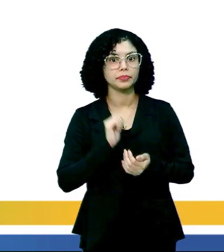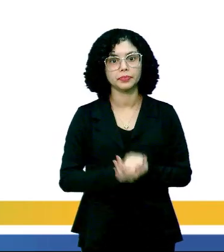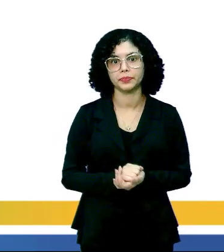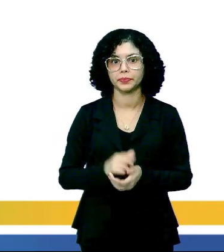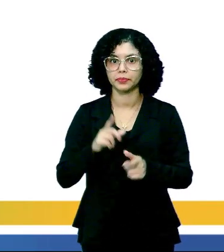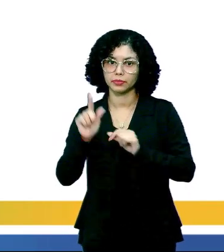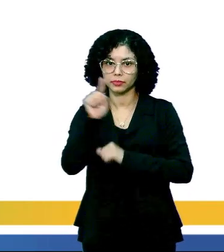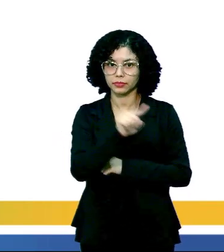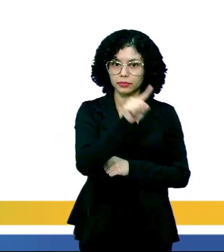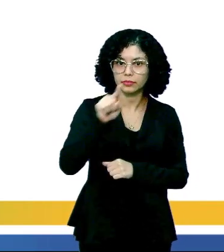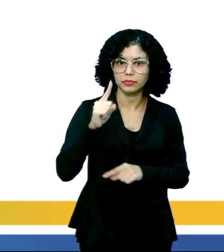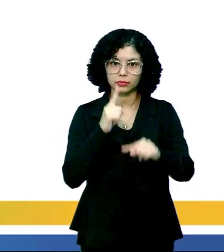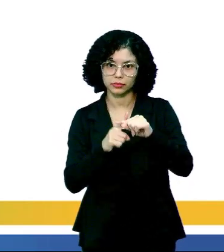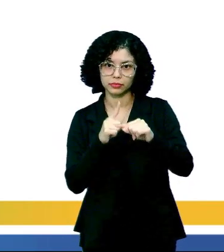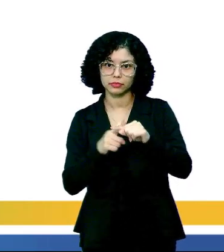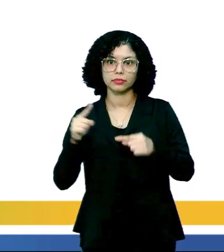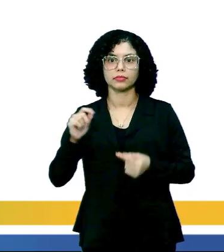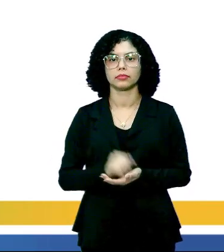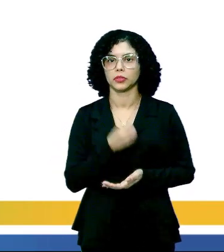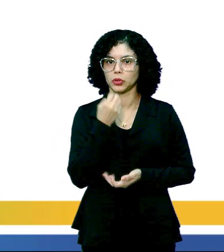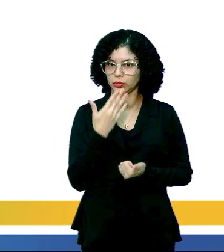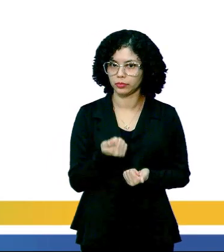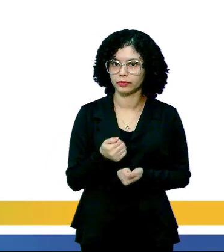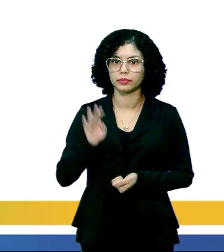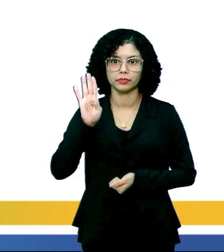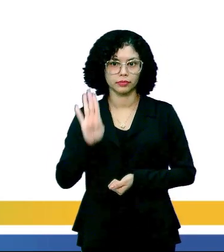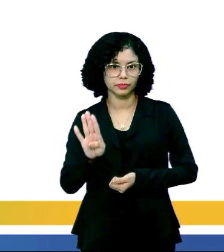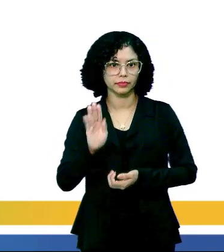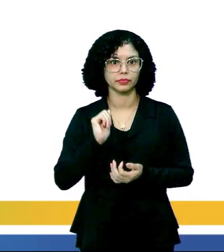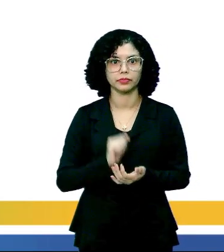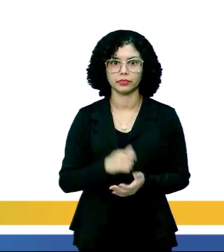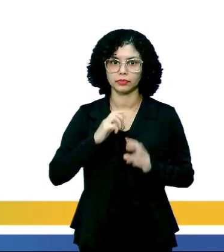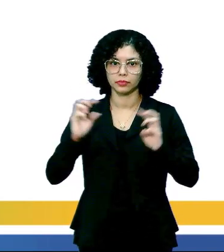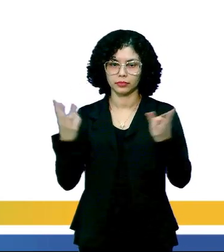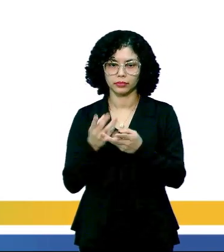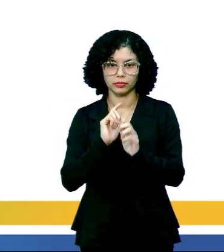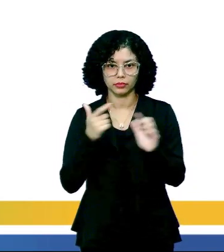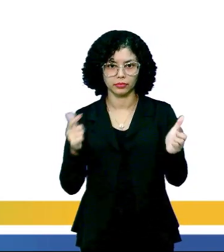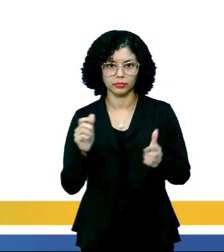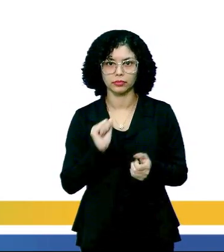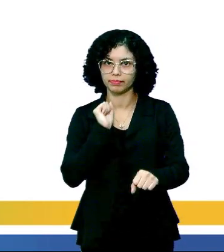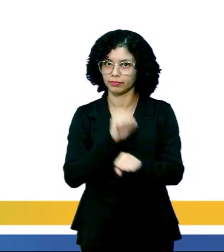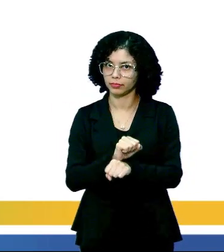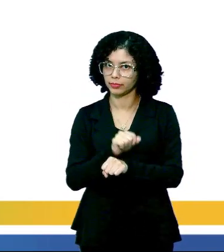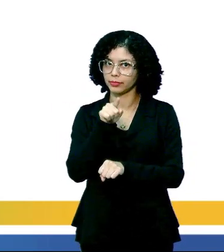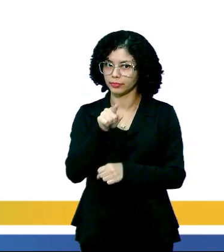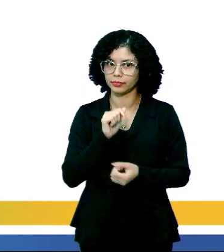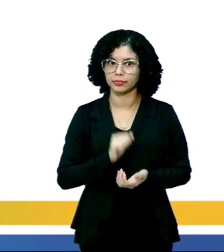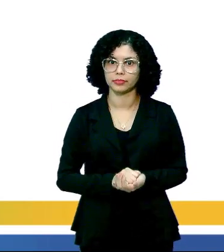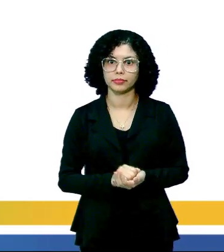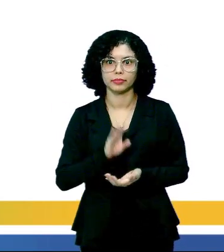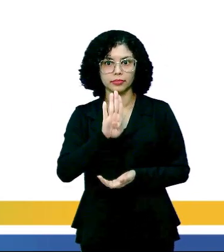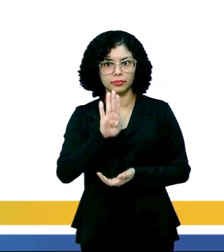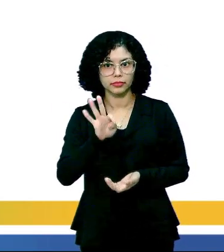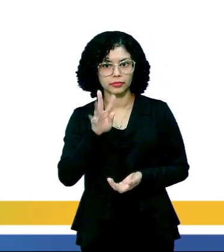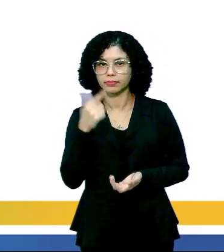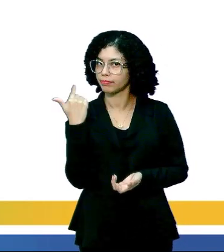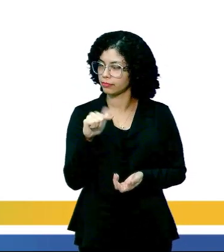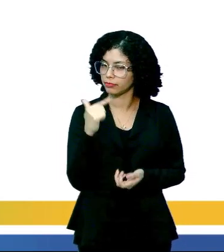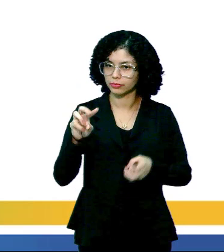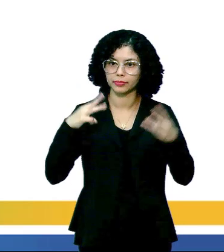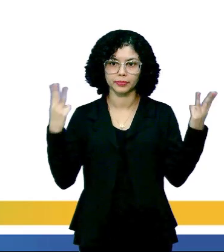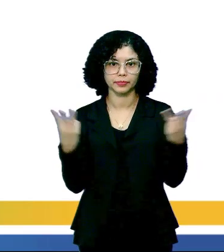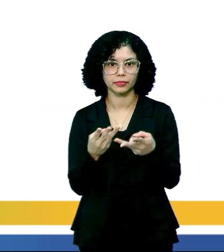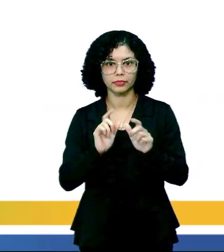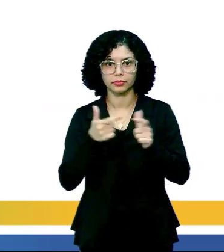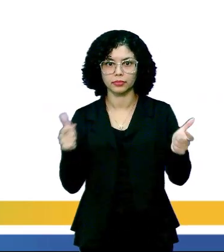as partículas alfas têm carga positiva, tudo bem. As partículas beta têm maior massa, parou de ler aí. Beta não tem massa, né? Quem tem